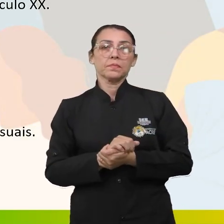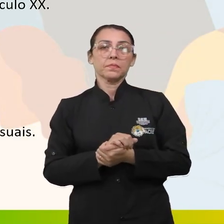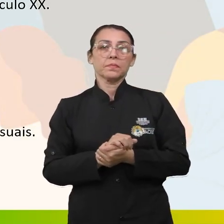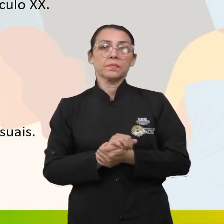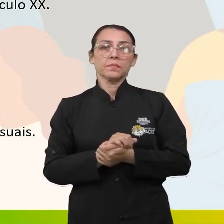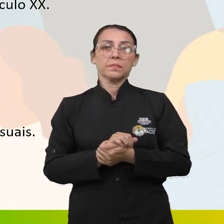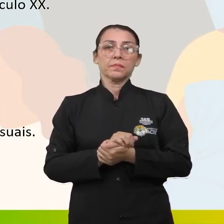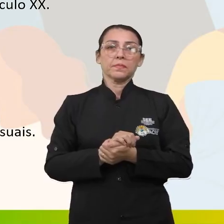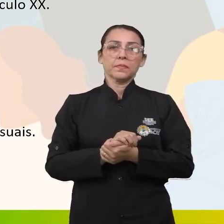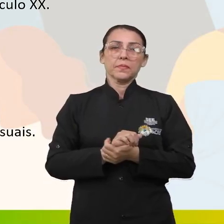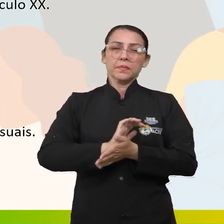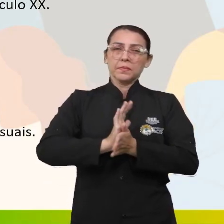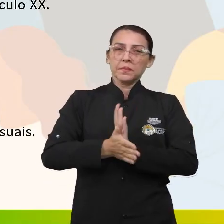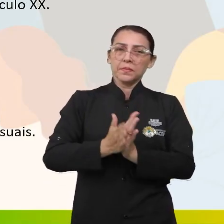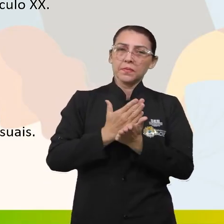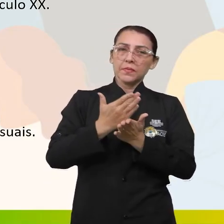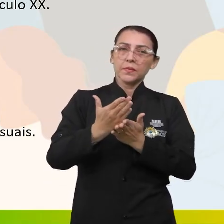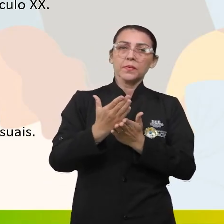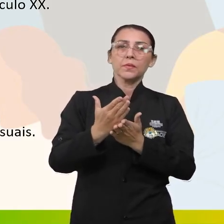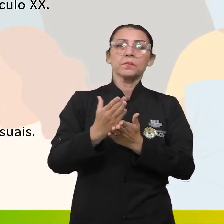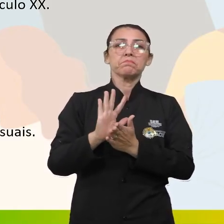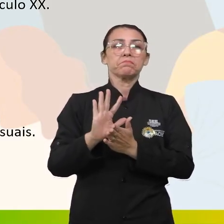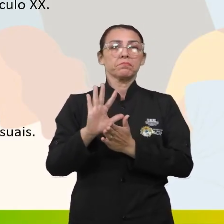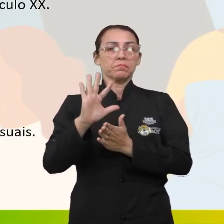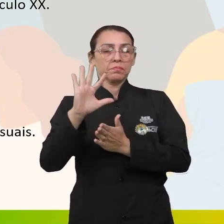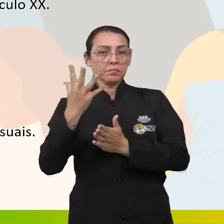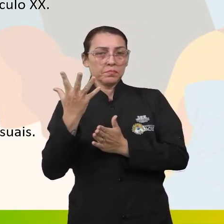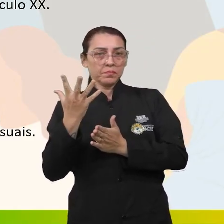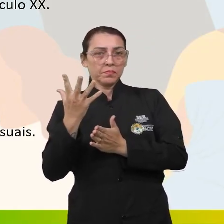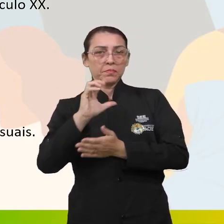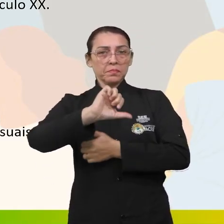E apesar da repressão inicial,